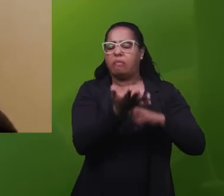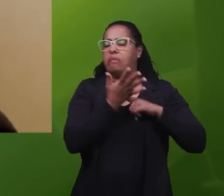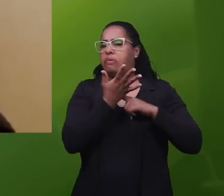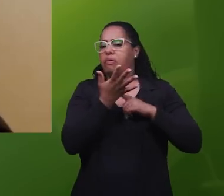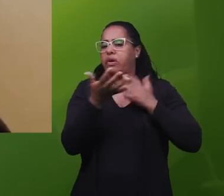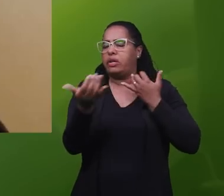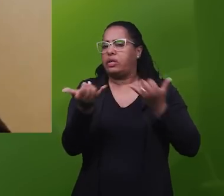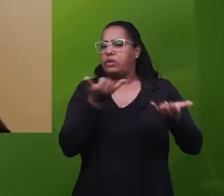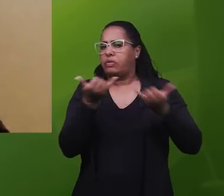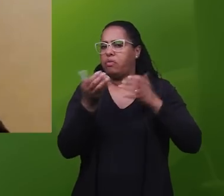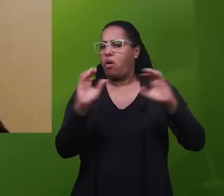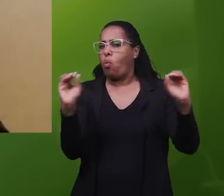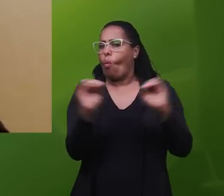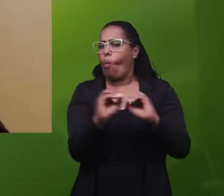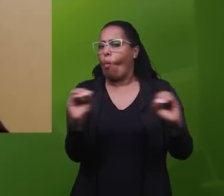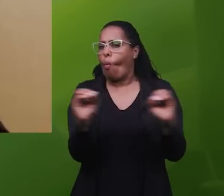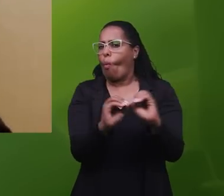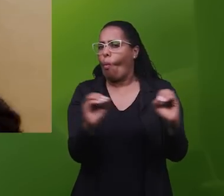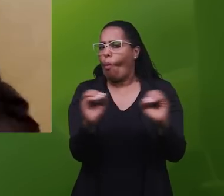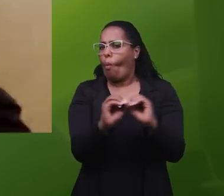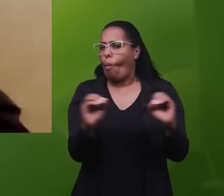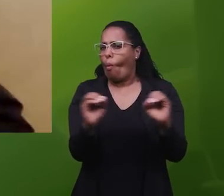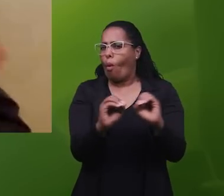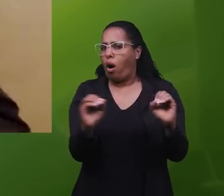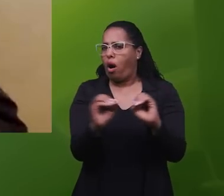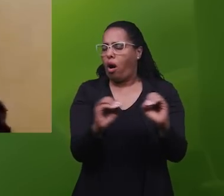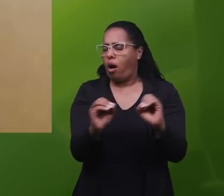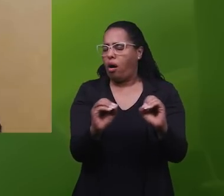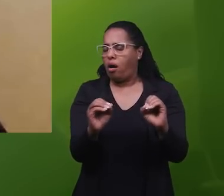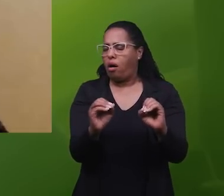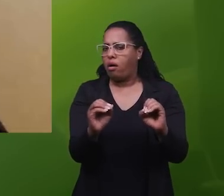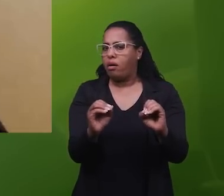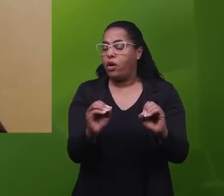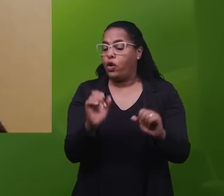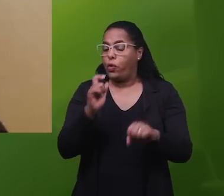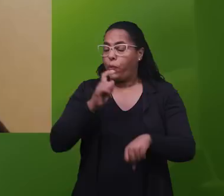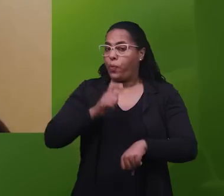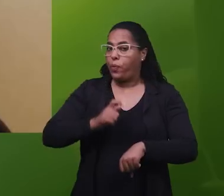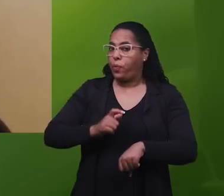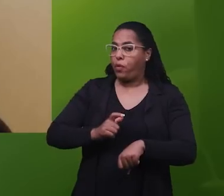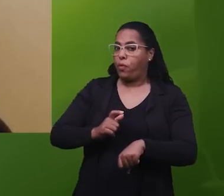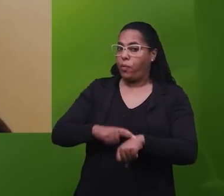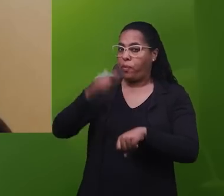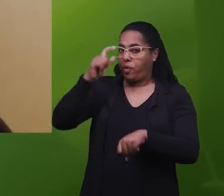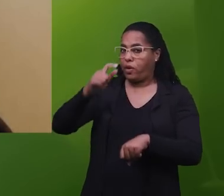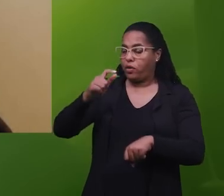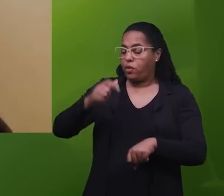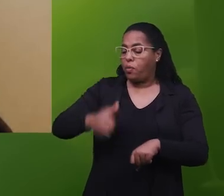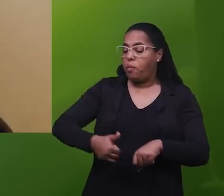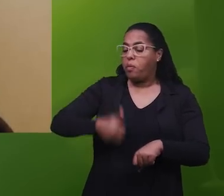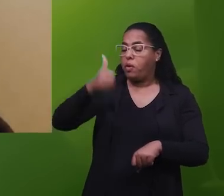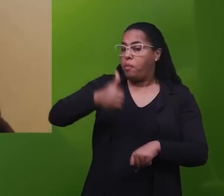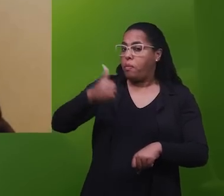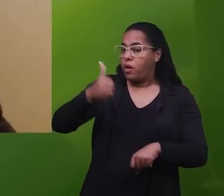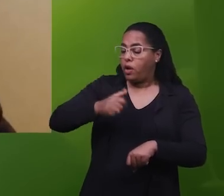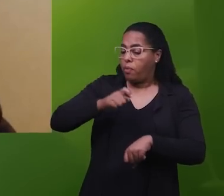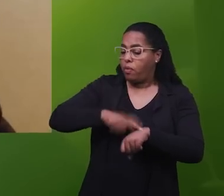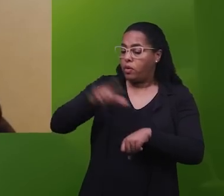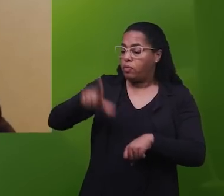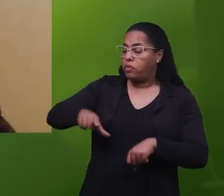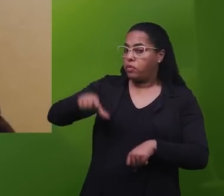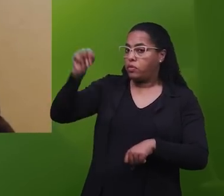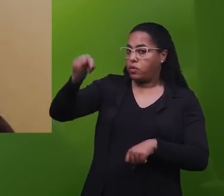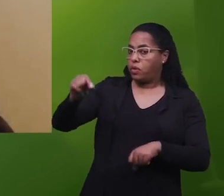ajudar, para trazer o meu noivo, o meu amado para mim. Quando ela toma este primeiro